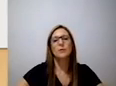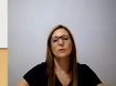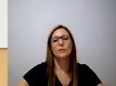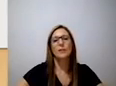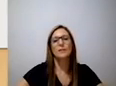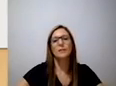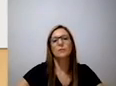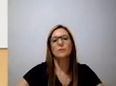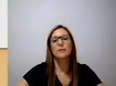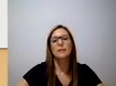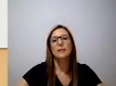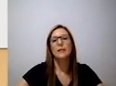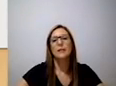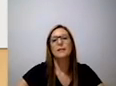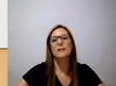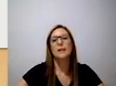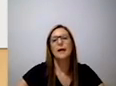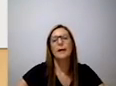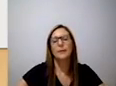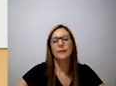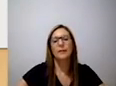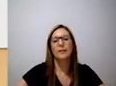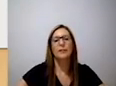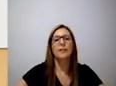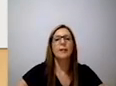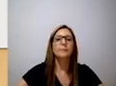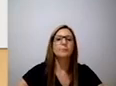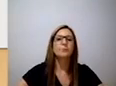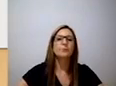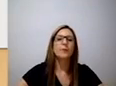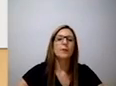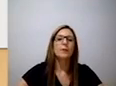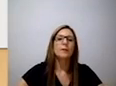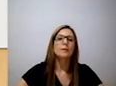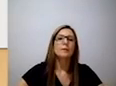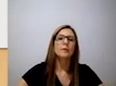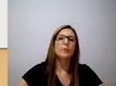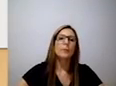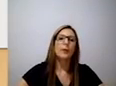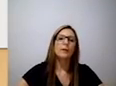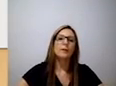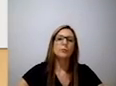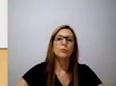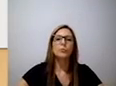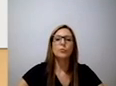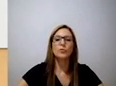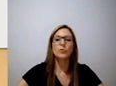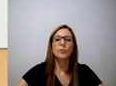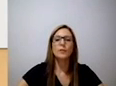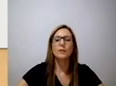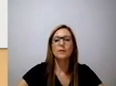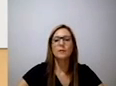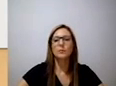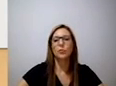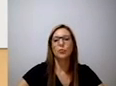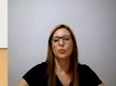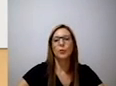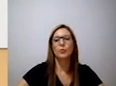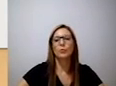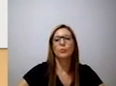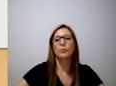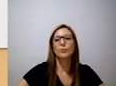após a ovulação, em que está apta a engravidar. Não dependem do uso de substância ou de